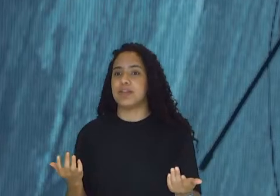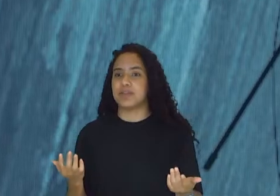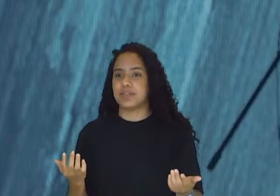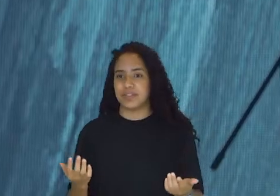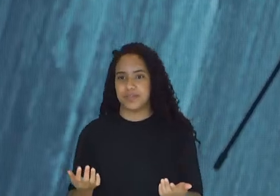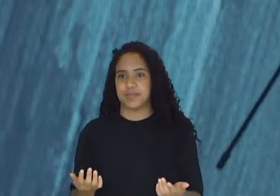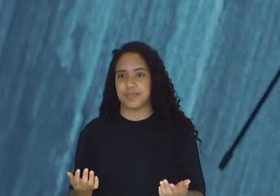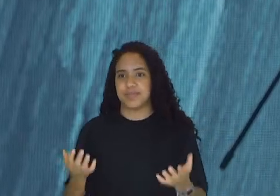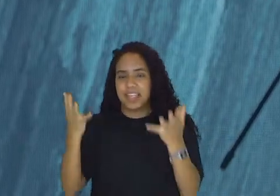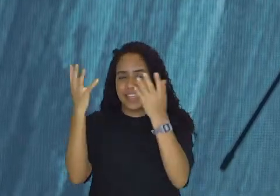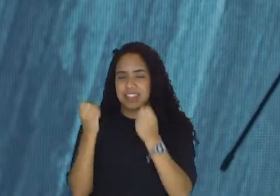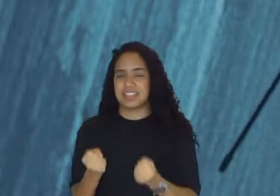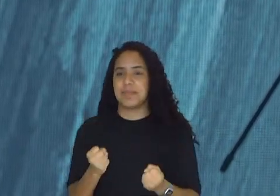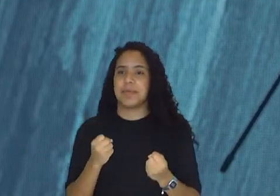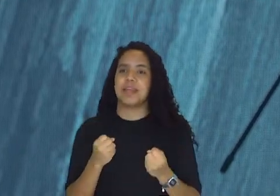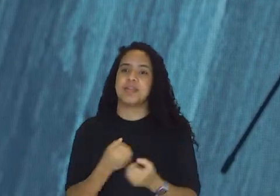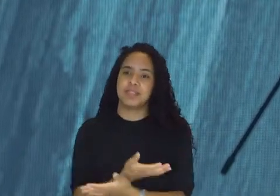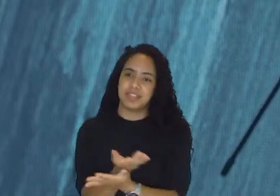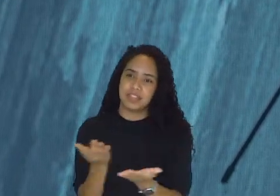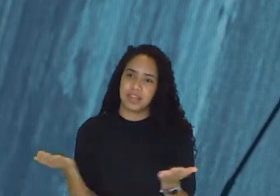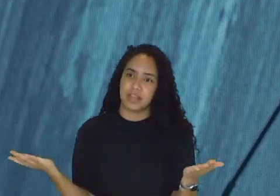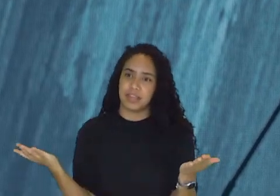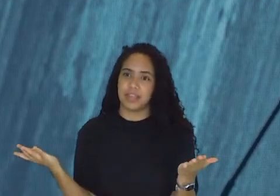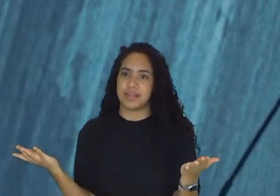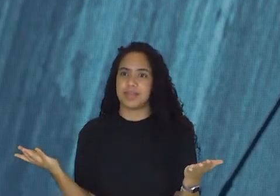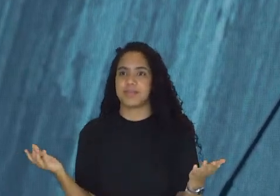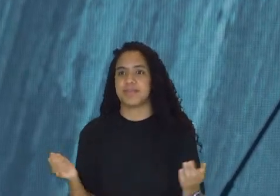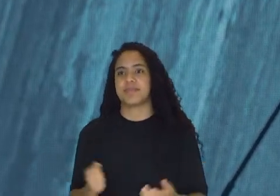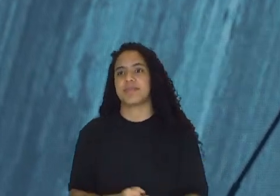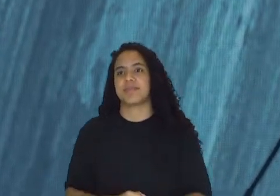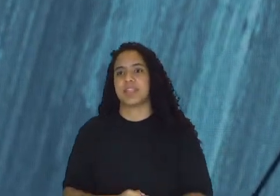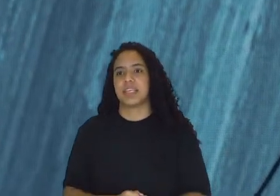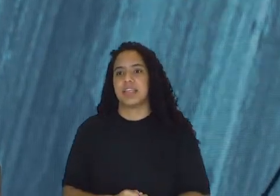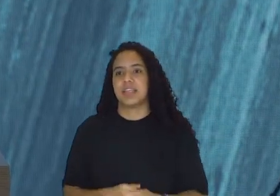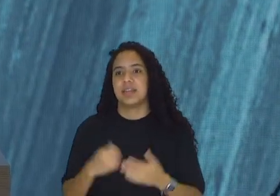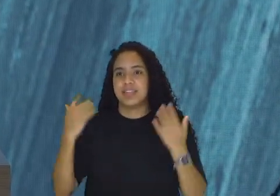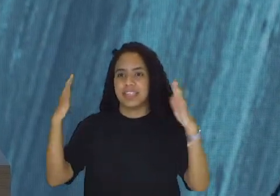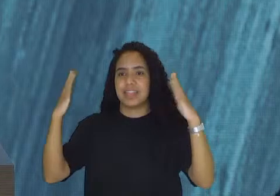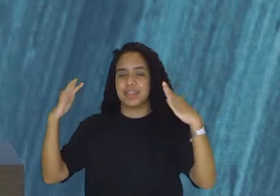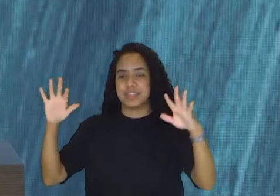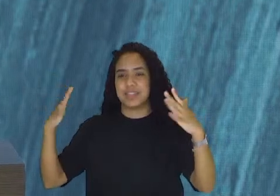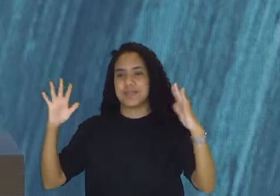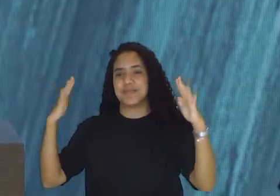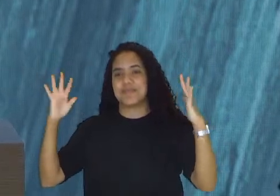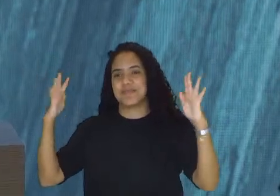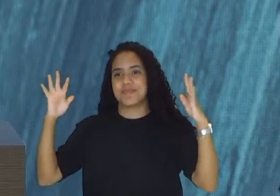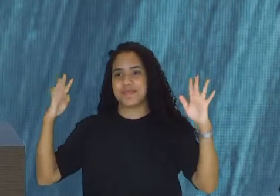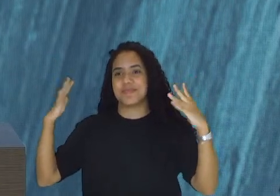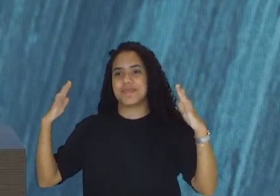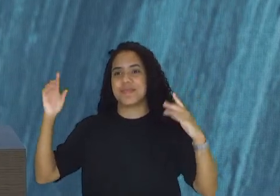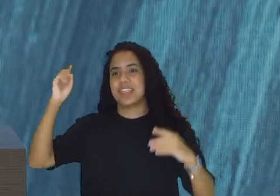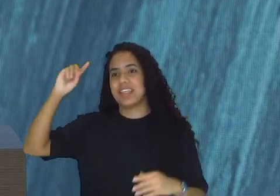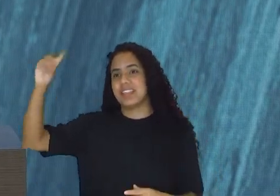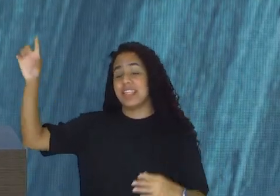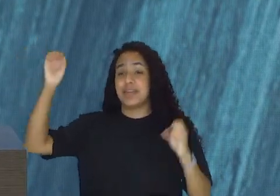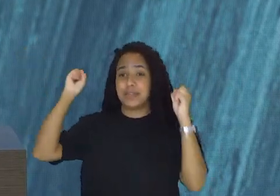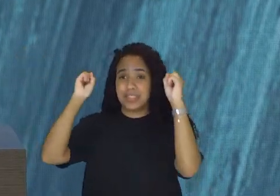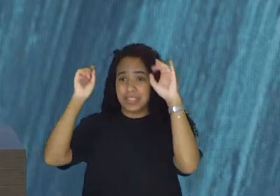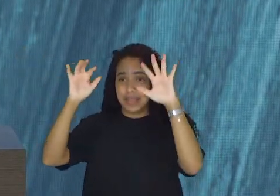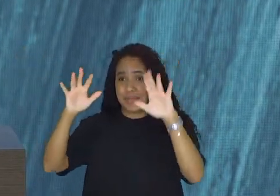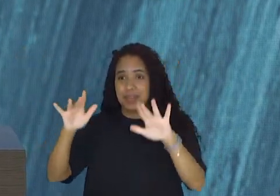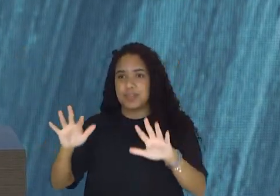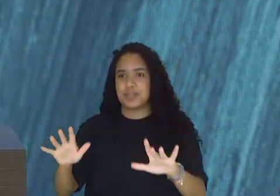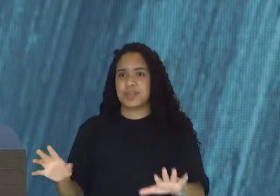nosso abraço com vivacidade, que Deus abençoe vocês. Sejam muito bem-vindos. É uma alegria